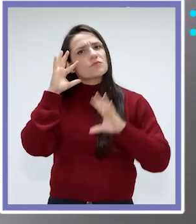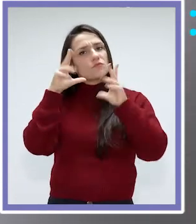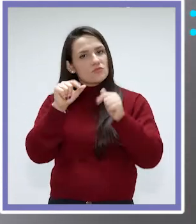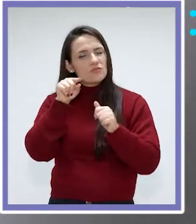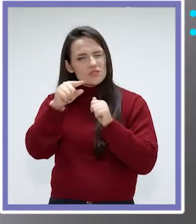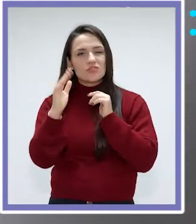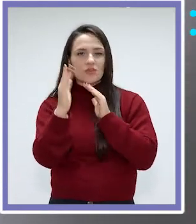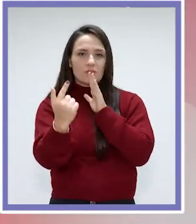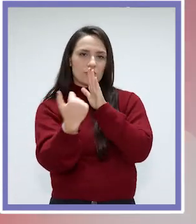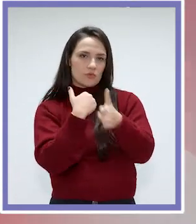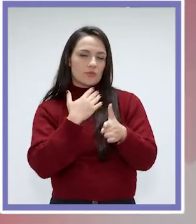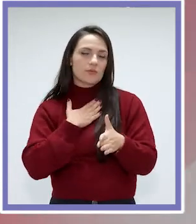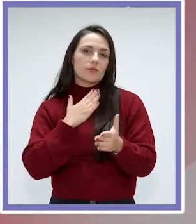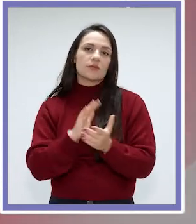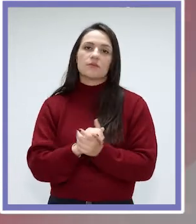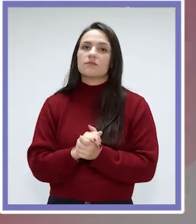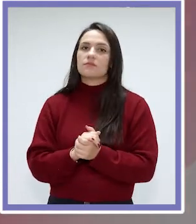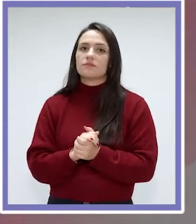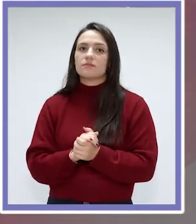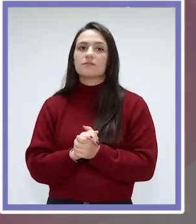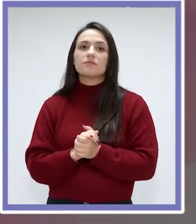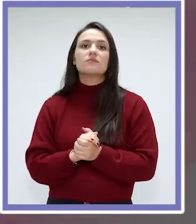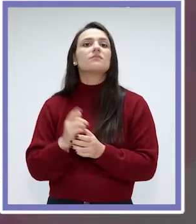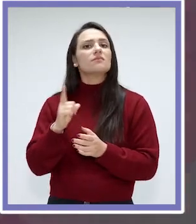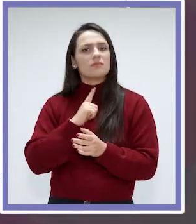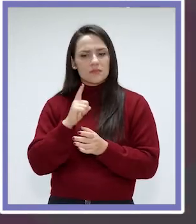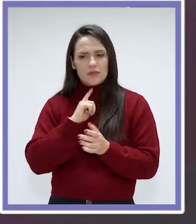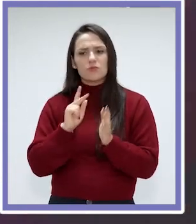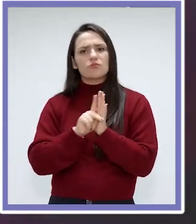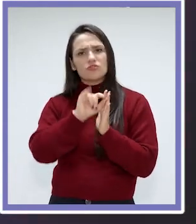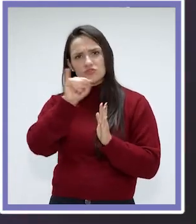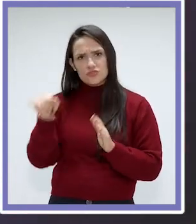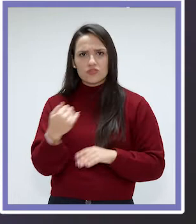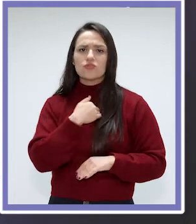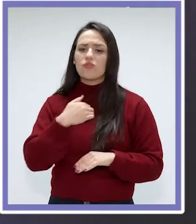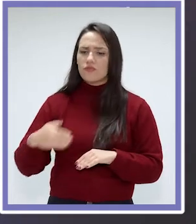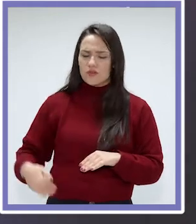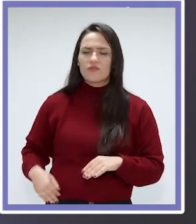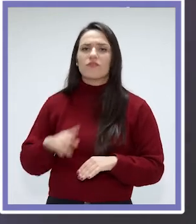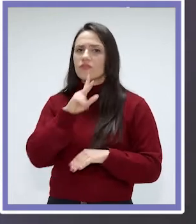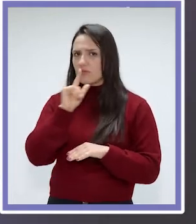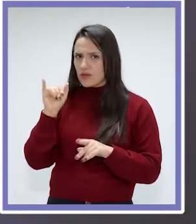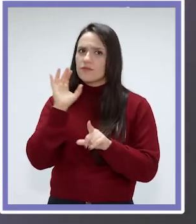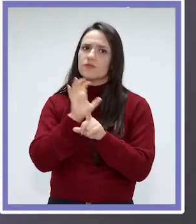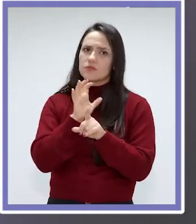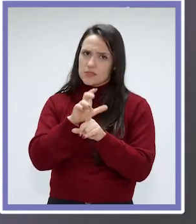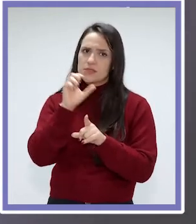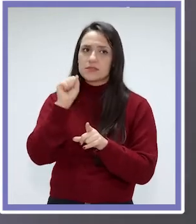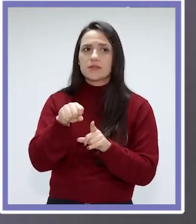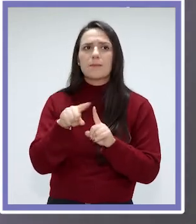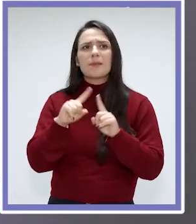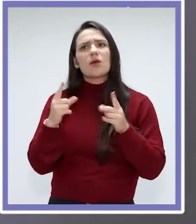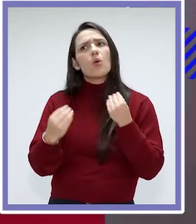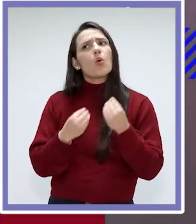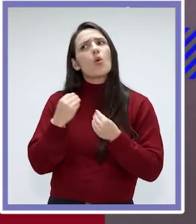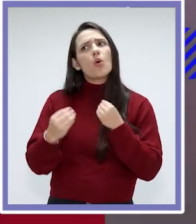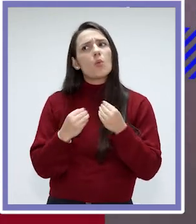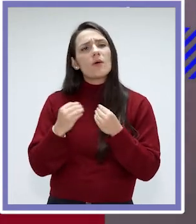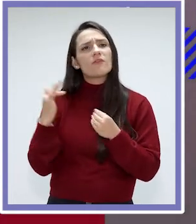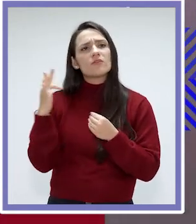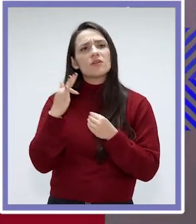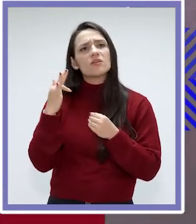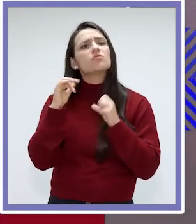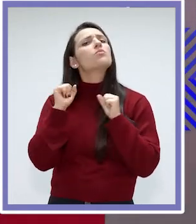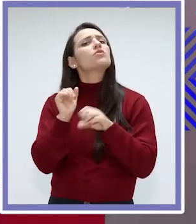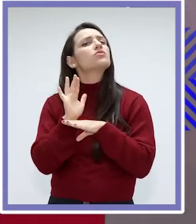acabou levantando anteriormente, né? Nós temos esse grande projeto de governo, mas isso pode impactar de várias maneiras e como é que a universidade pode ajudar